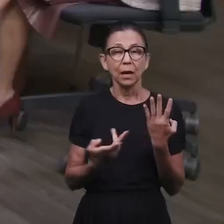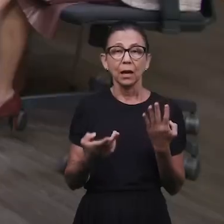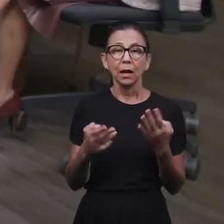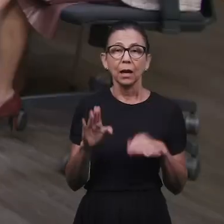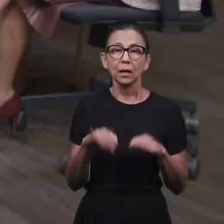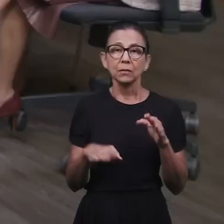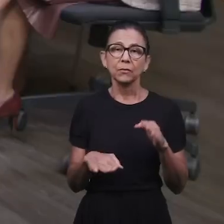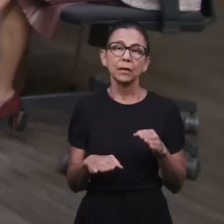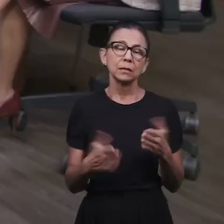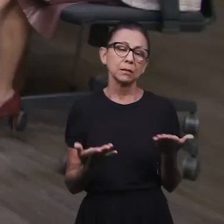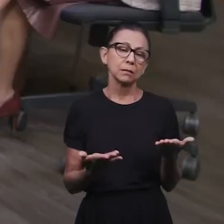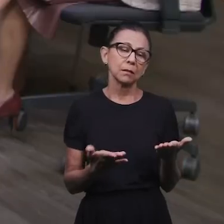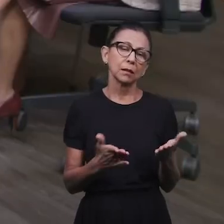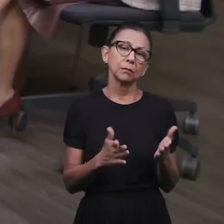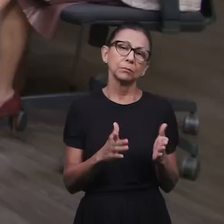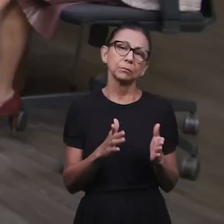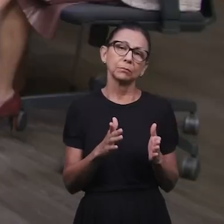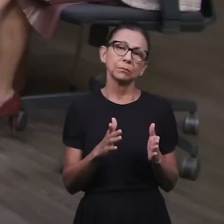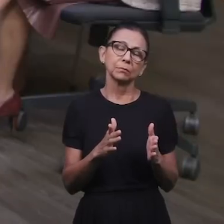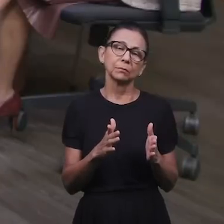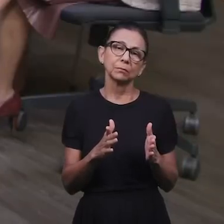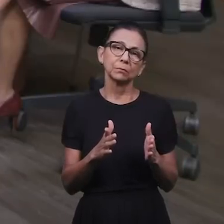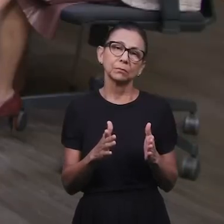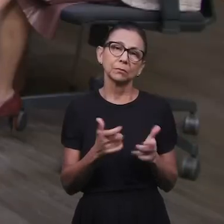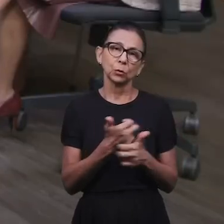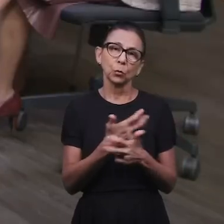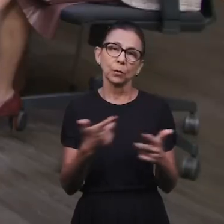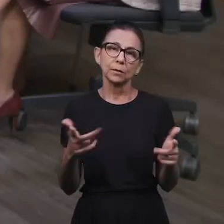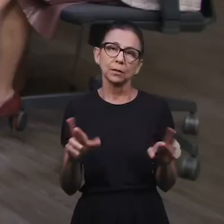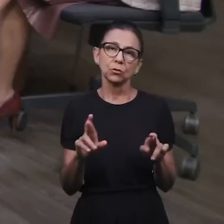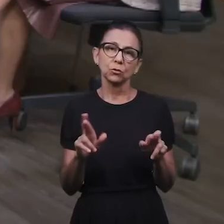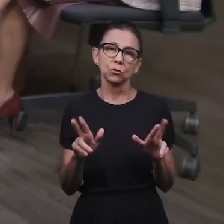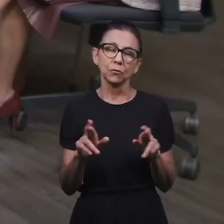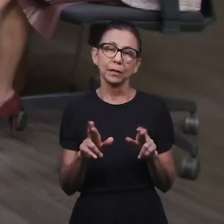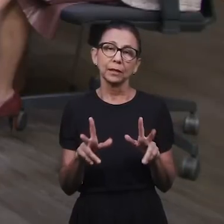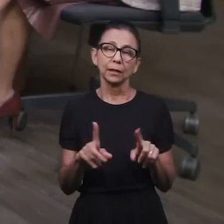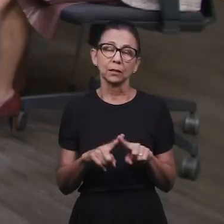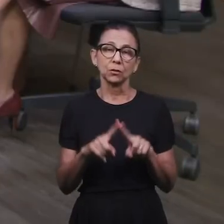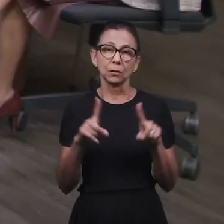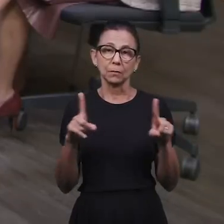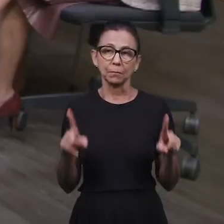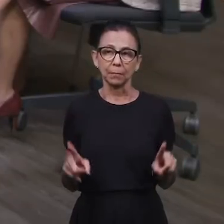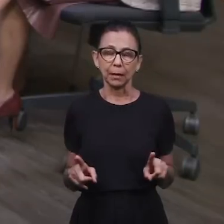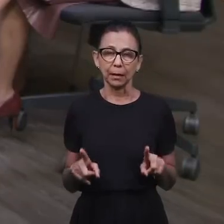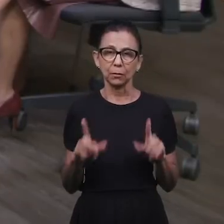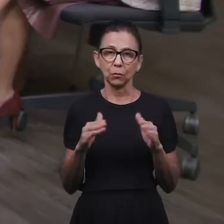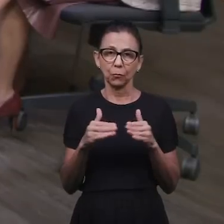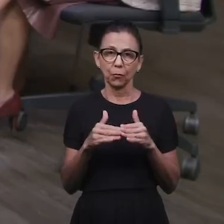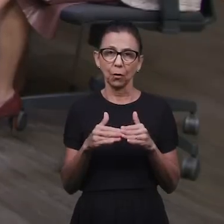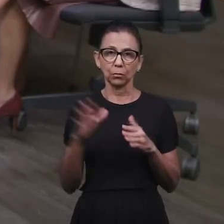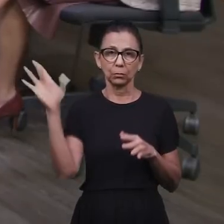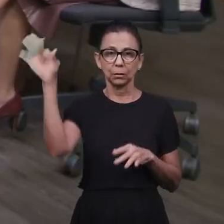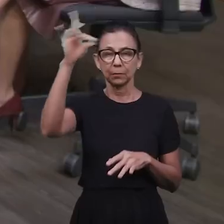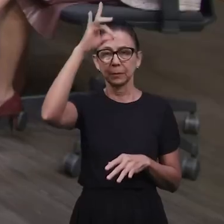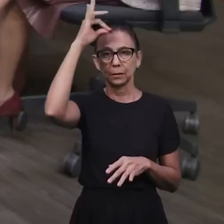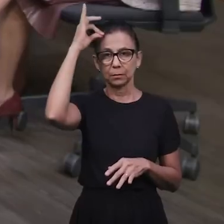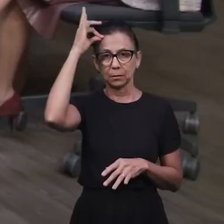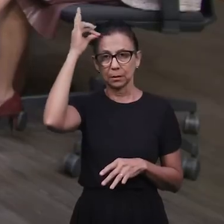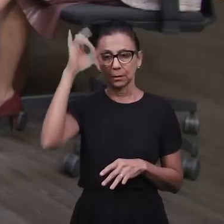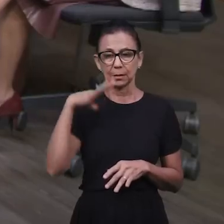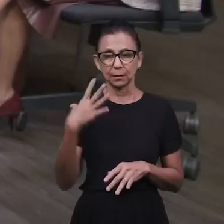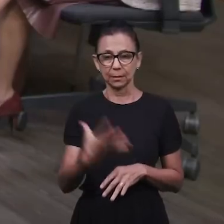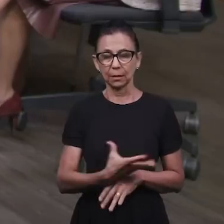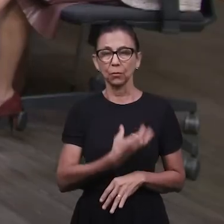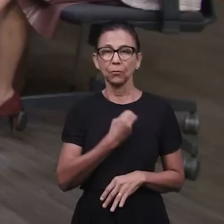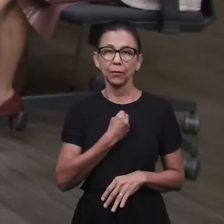levá-lo para a eternidade. Então, se a você convém, amém. Se a mim não, amém. Eu queria relatar um